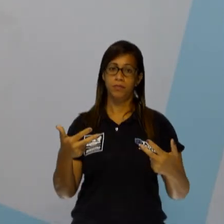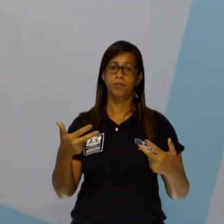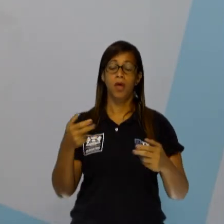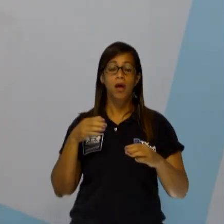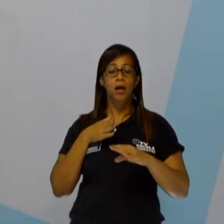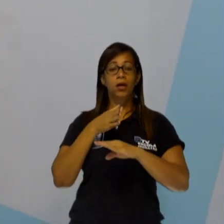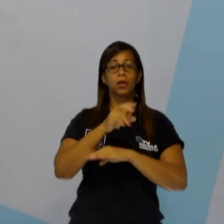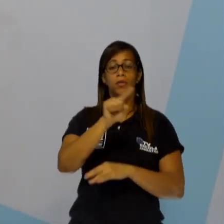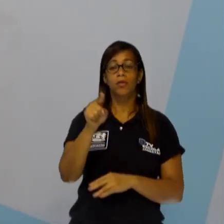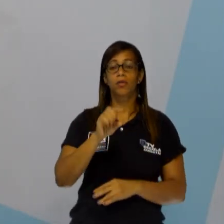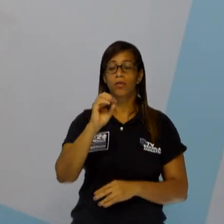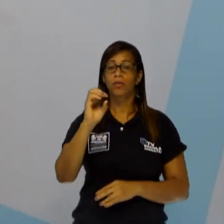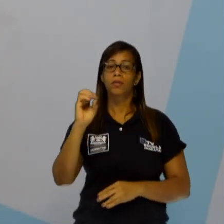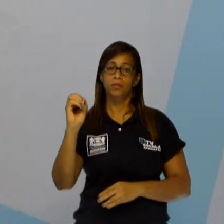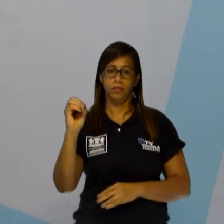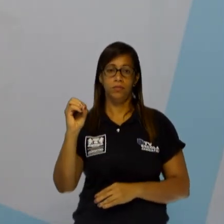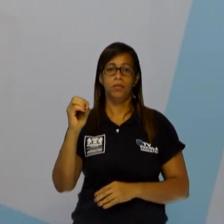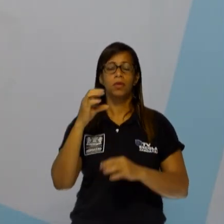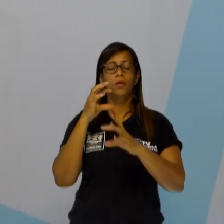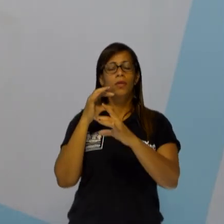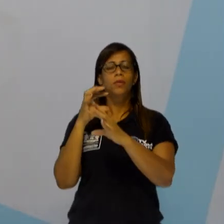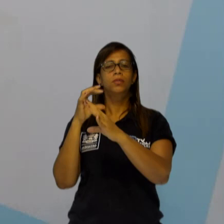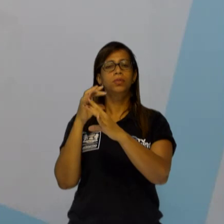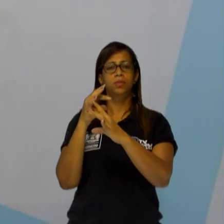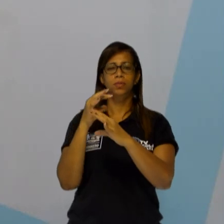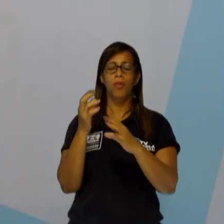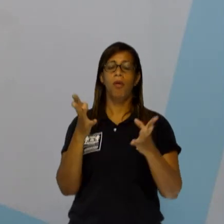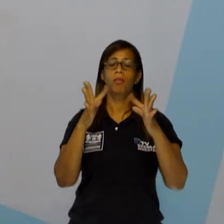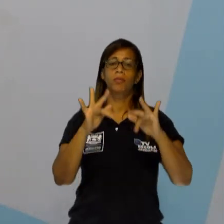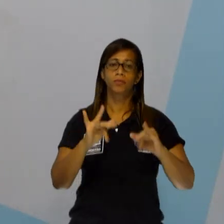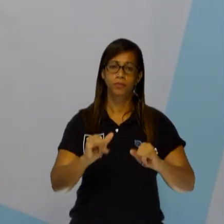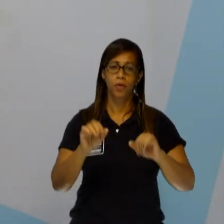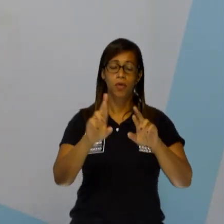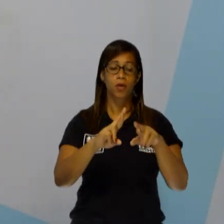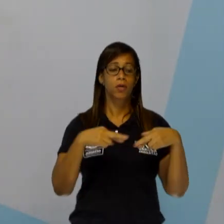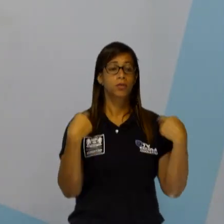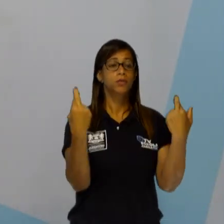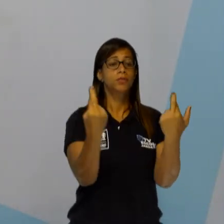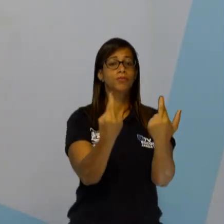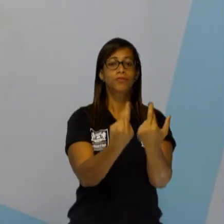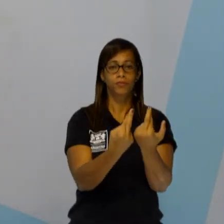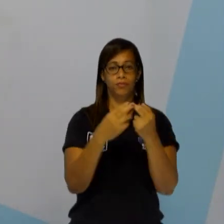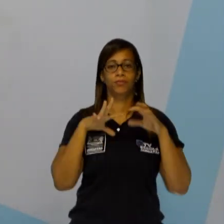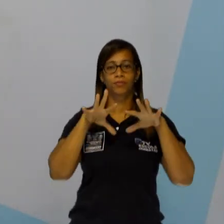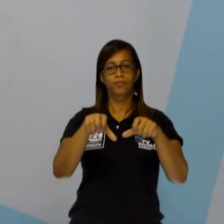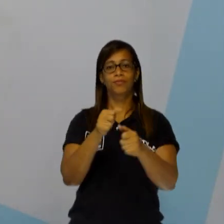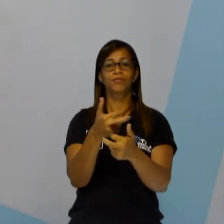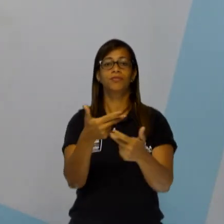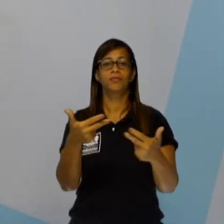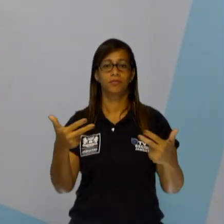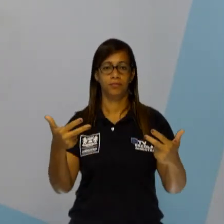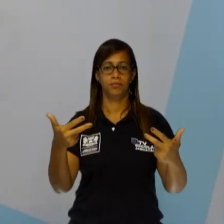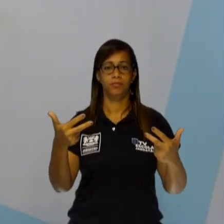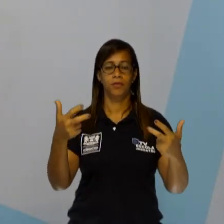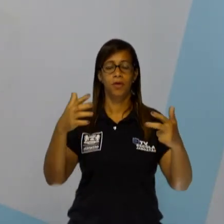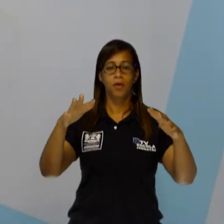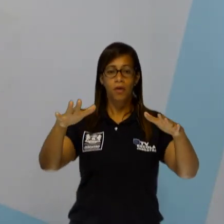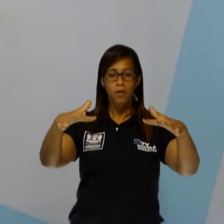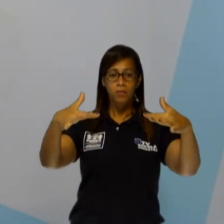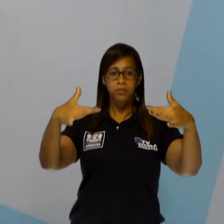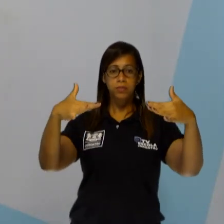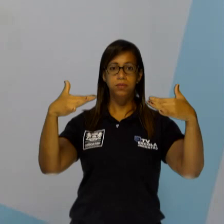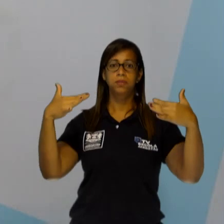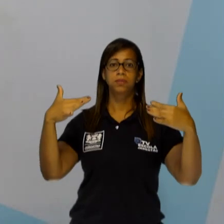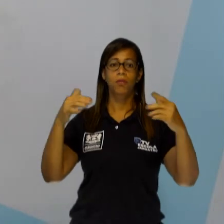encantar os animais. No final das contas, ele consegue reunir os animais num ponto e quando todos estão encantados com